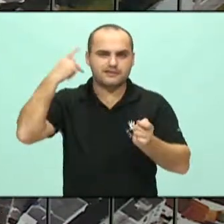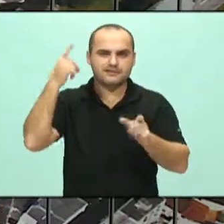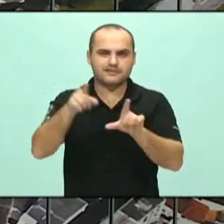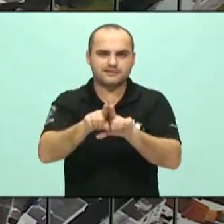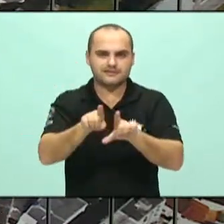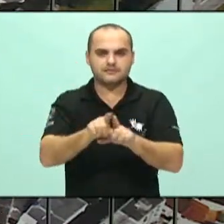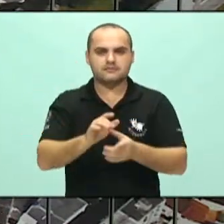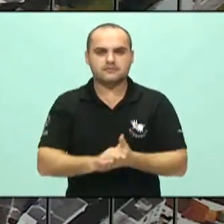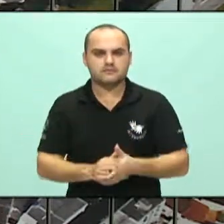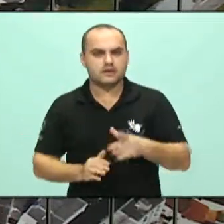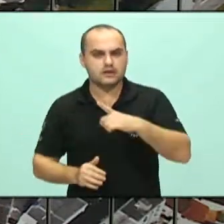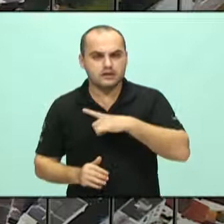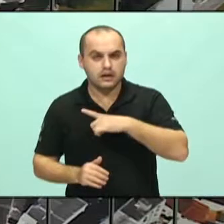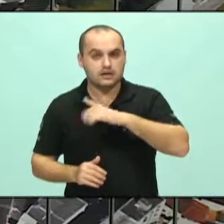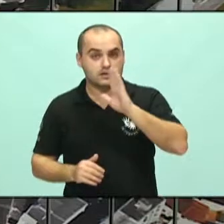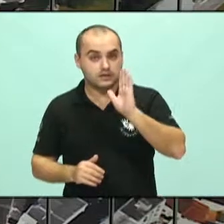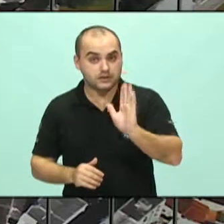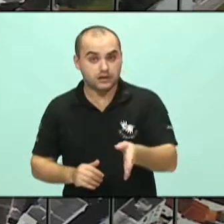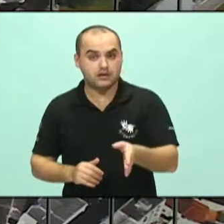temos deputado